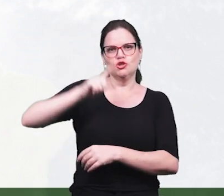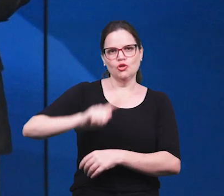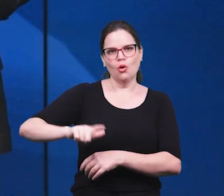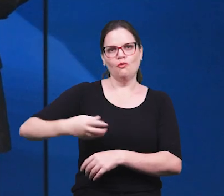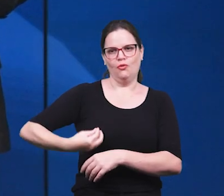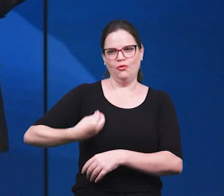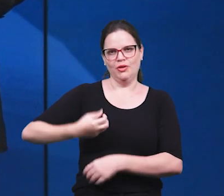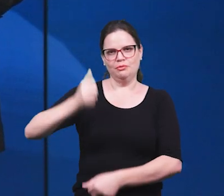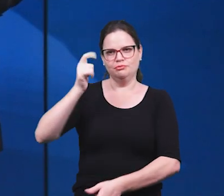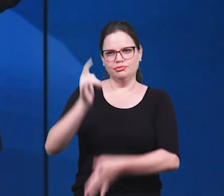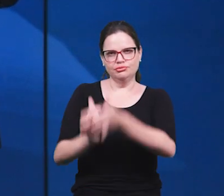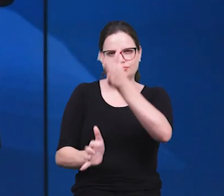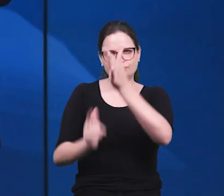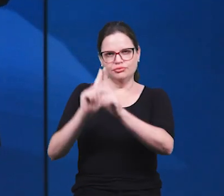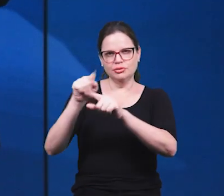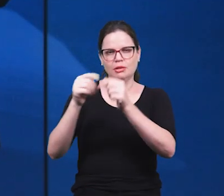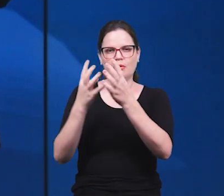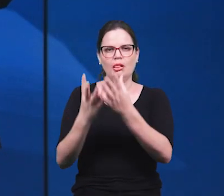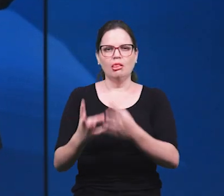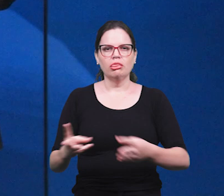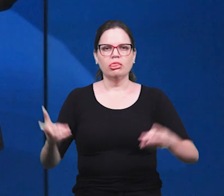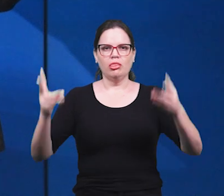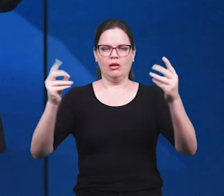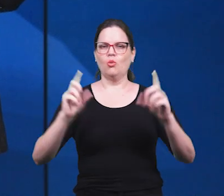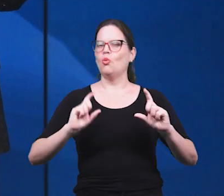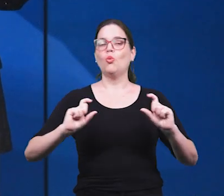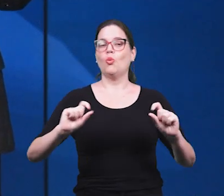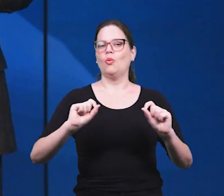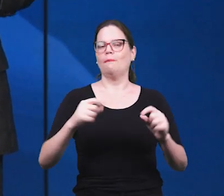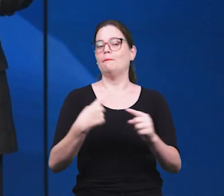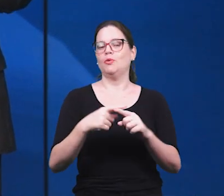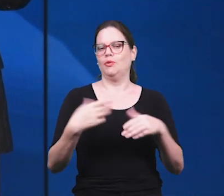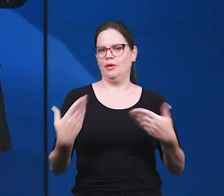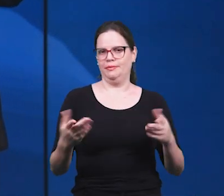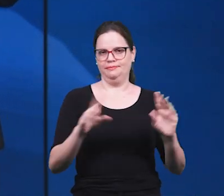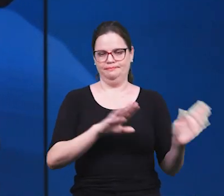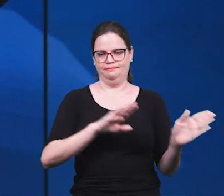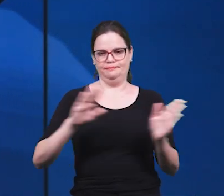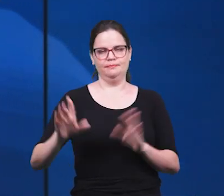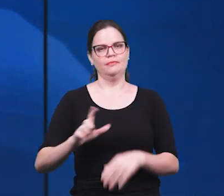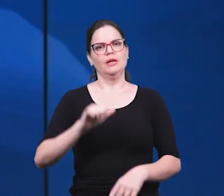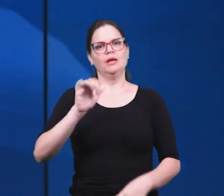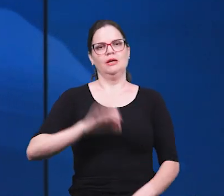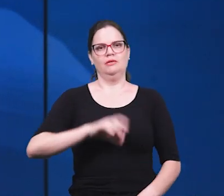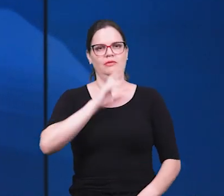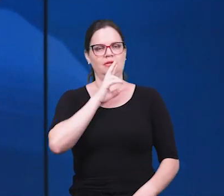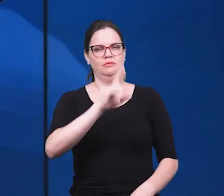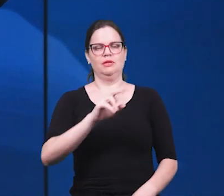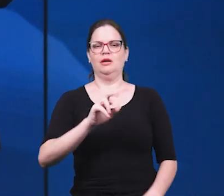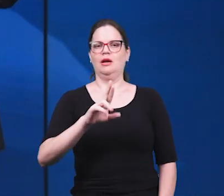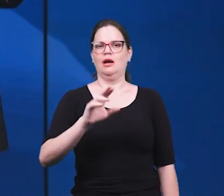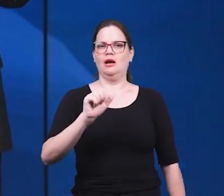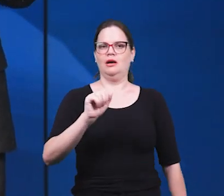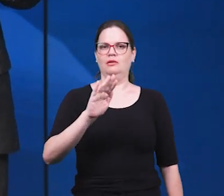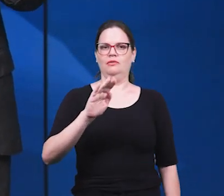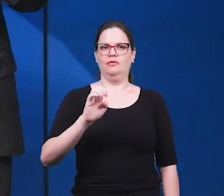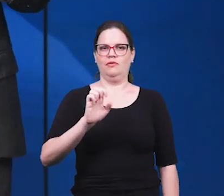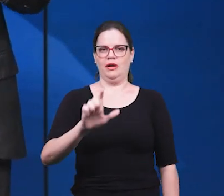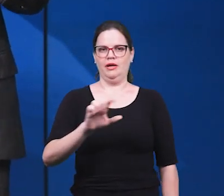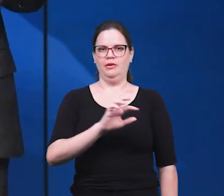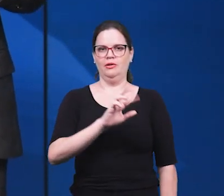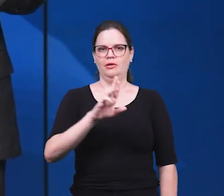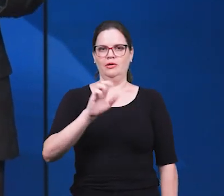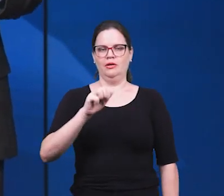força. Quem vai nos dar essa identificação vai ser o nosso irmão Rafael Ramos. Ele é diácono da nossa igreja lá em